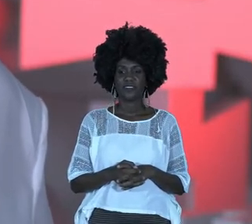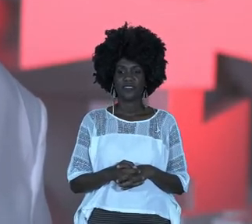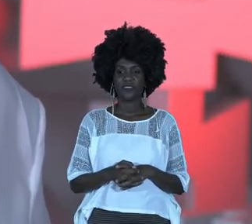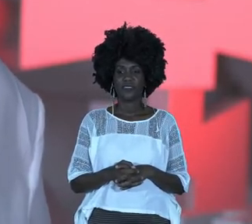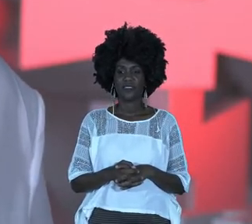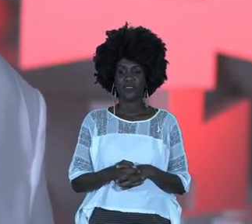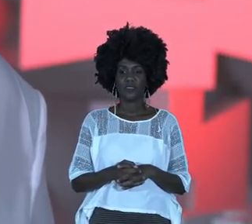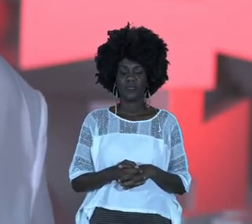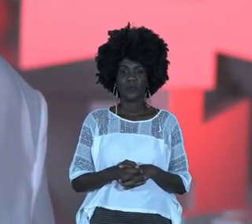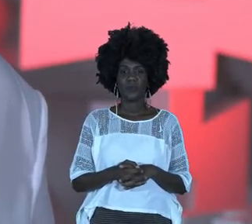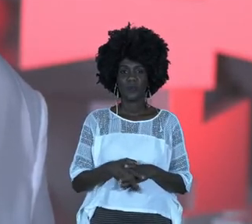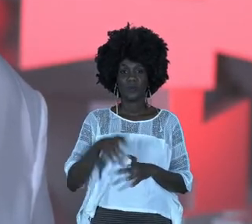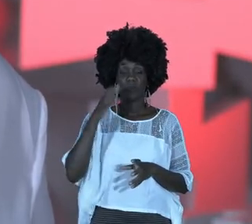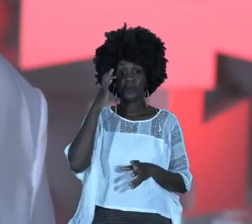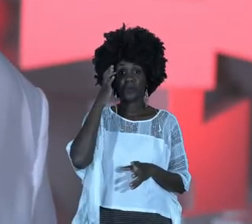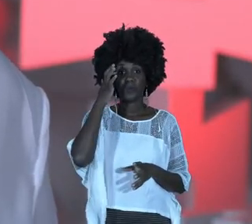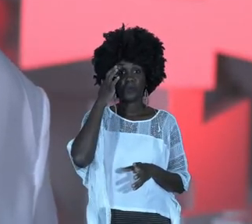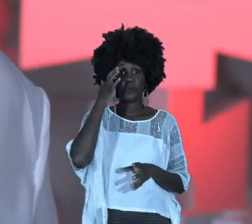tá.